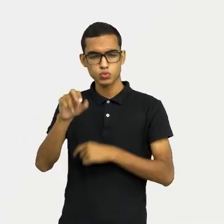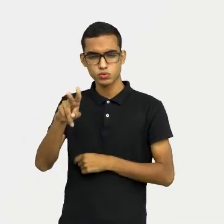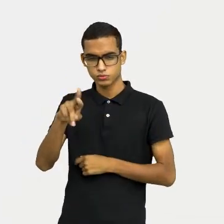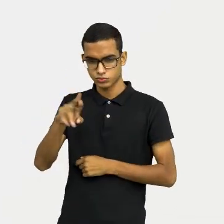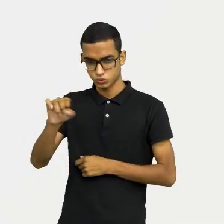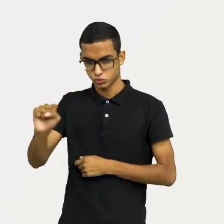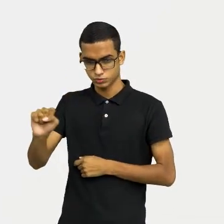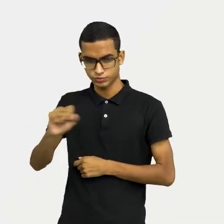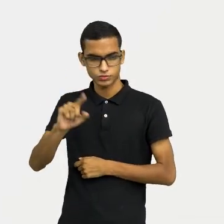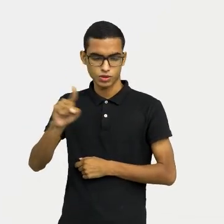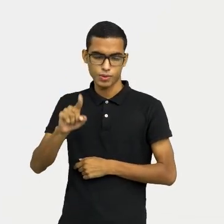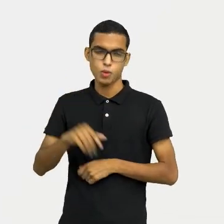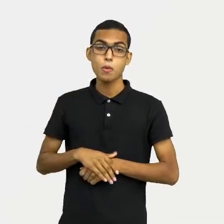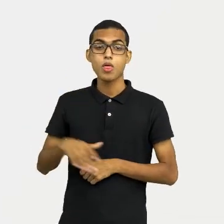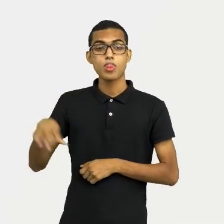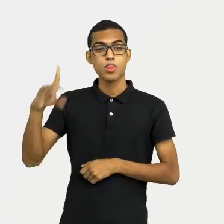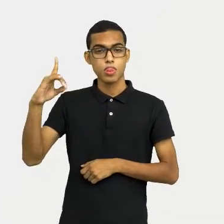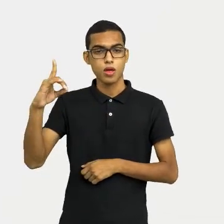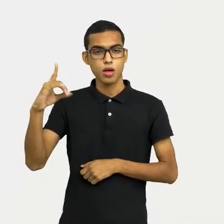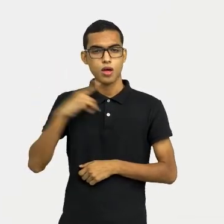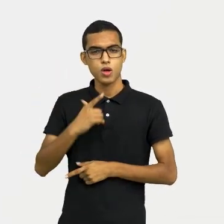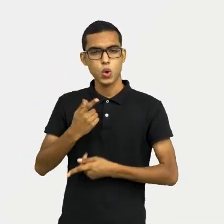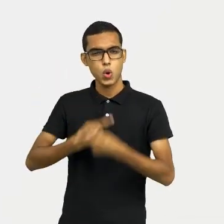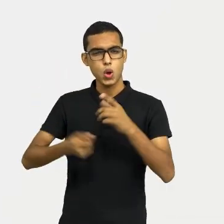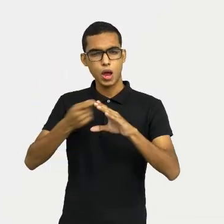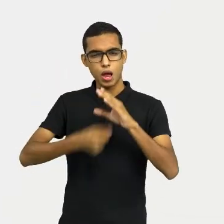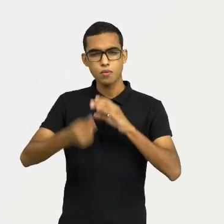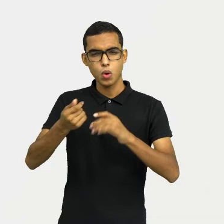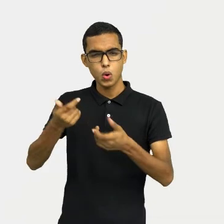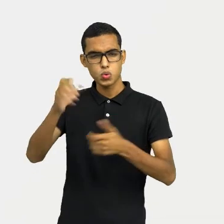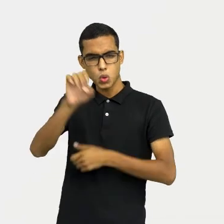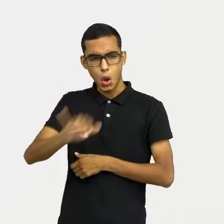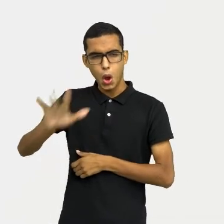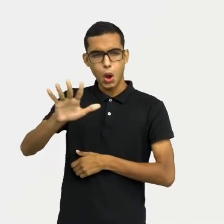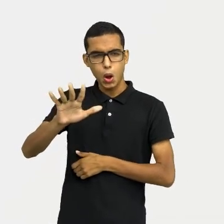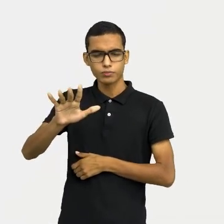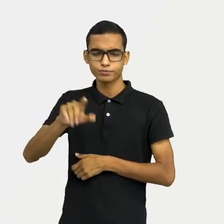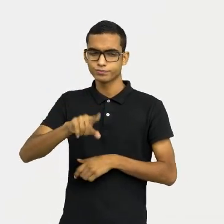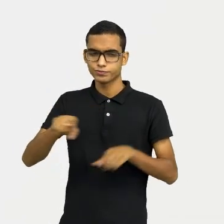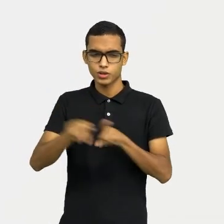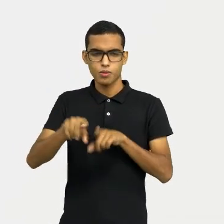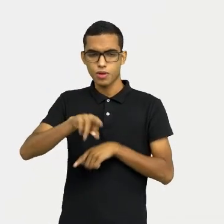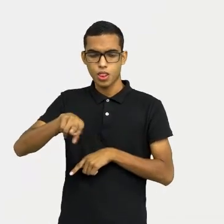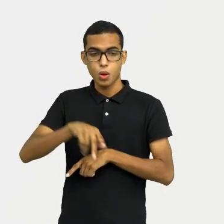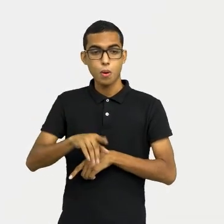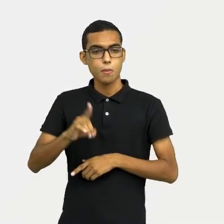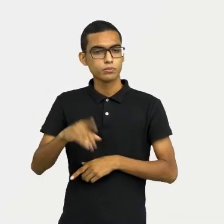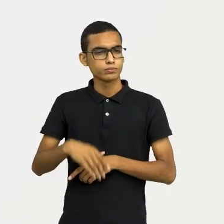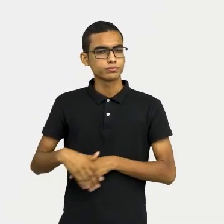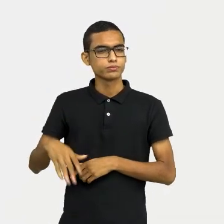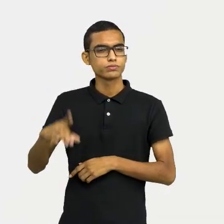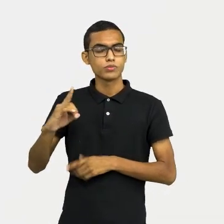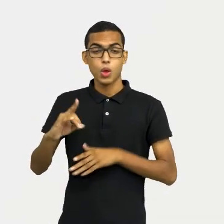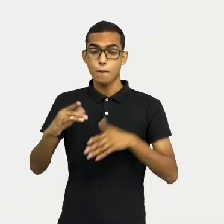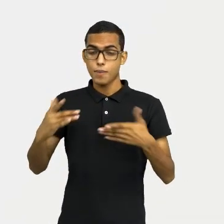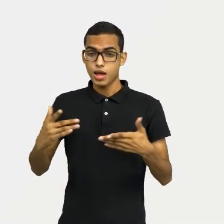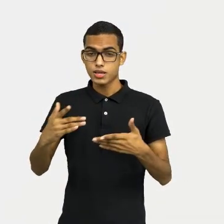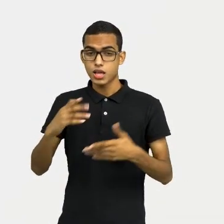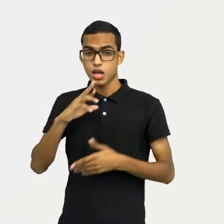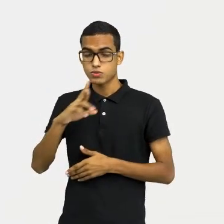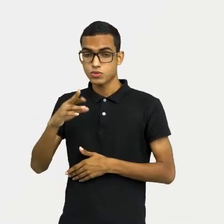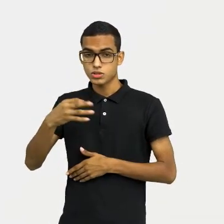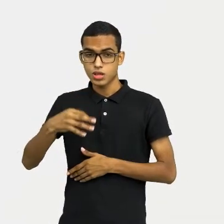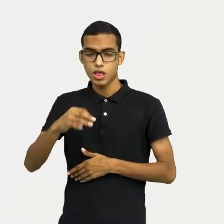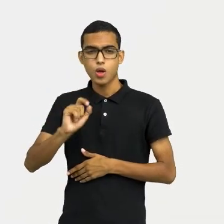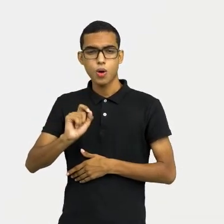do capitalismo financeiro na Europa? Também não. Quebra na Bolsa de Moscou? Também não. Mas a nossa alternativa D, ela